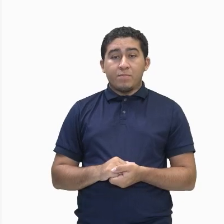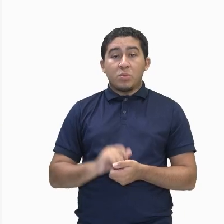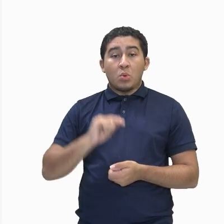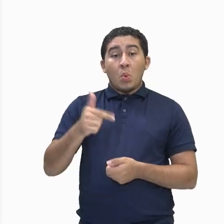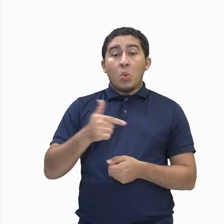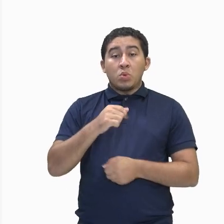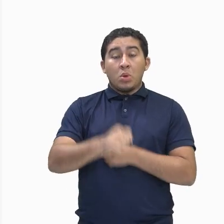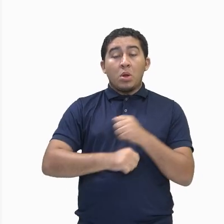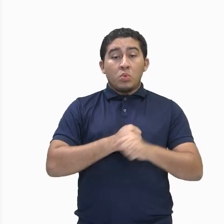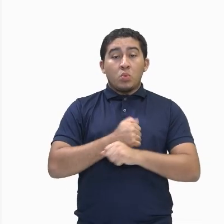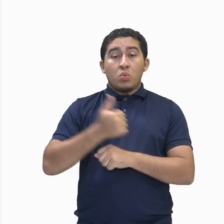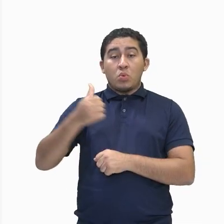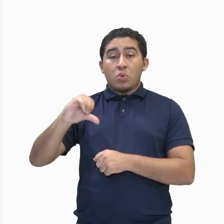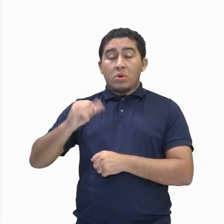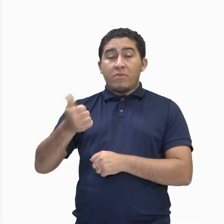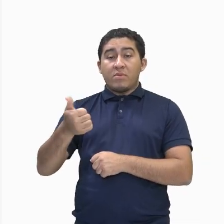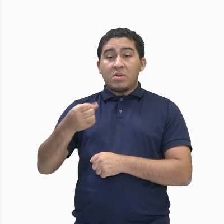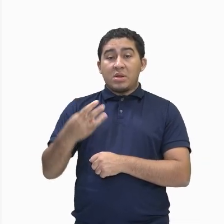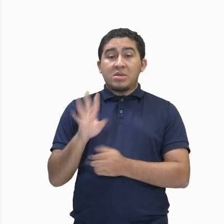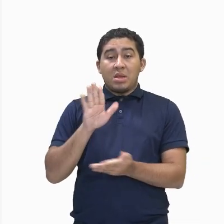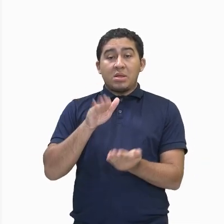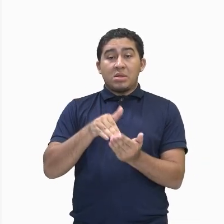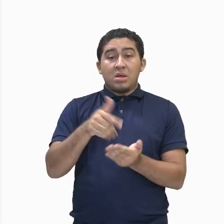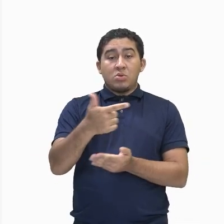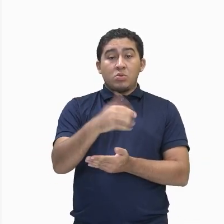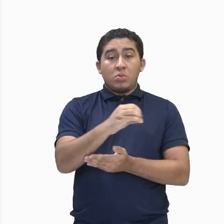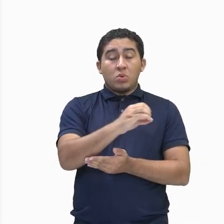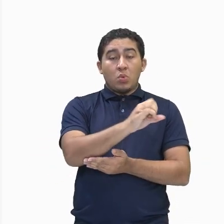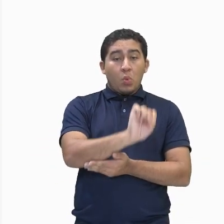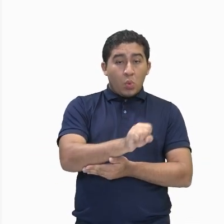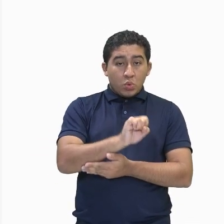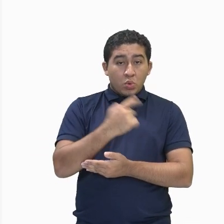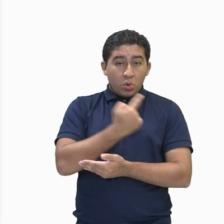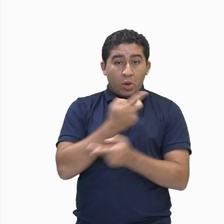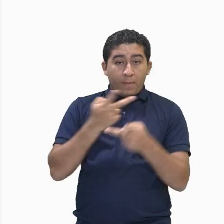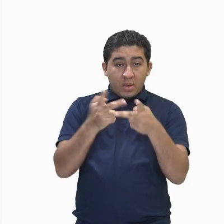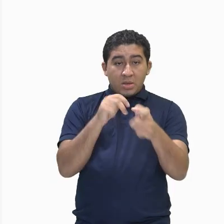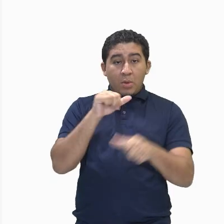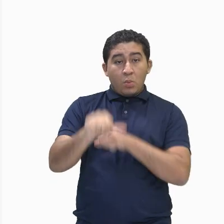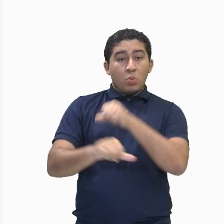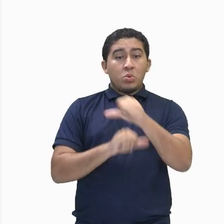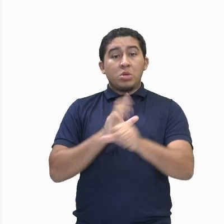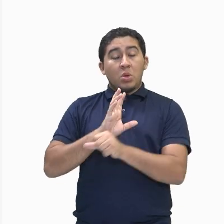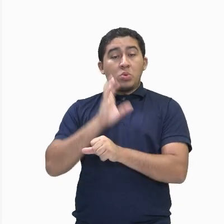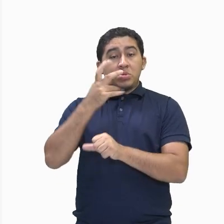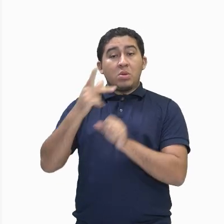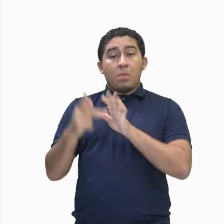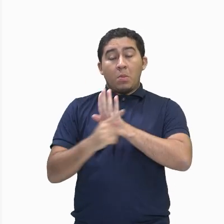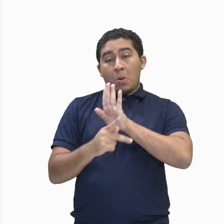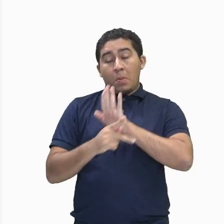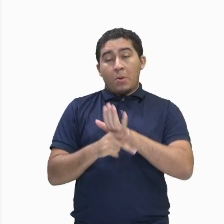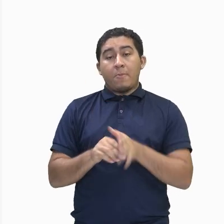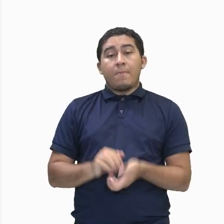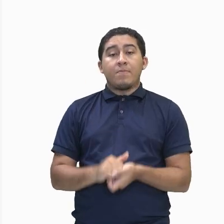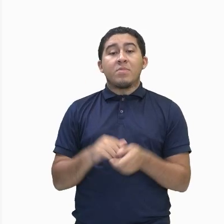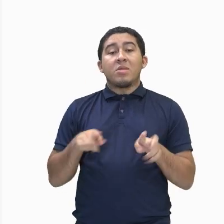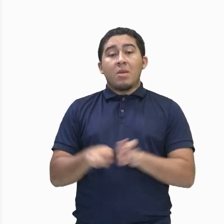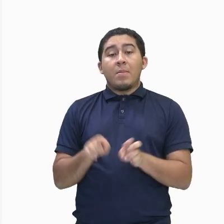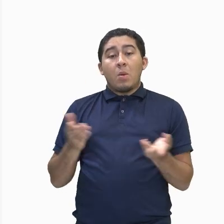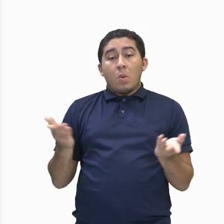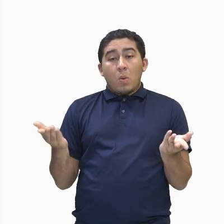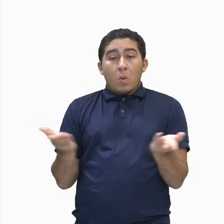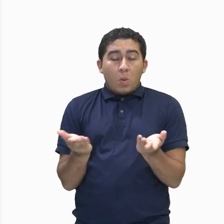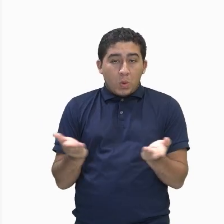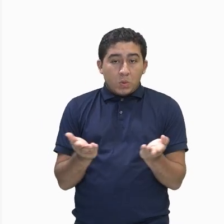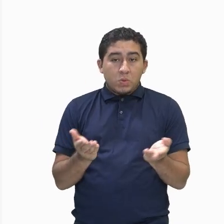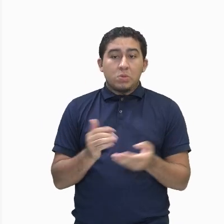1913 até 2008, aí a gente vai observar as mudanças em que ocorreram e nos dias atuais